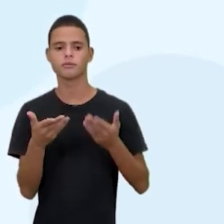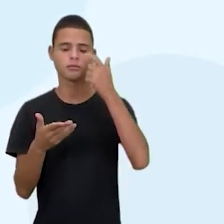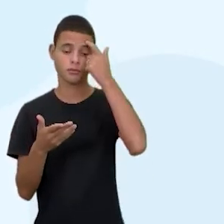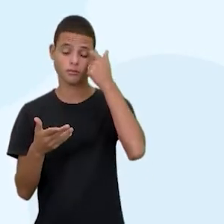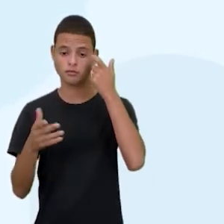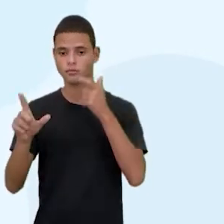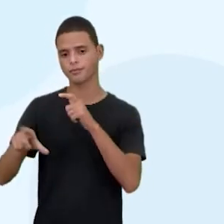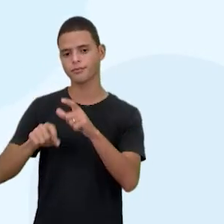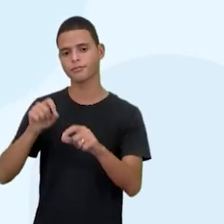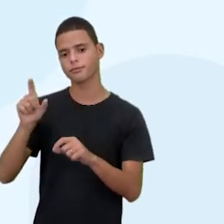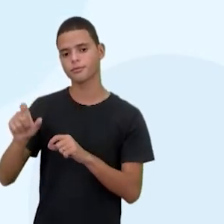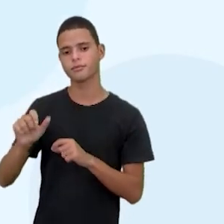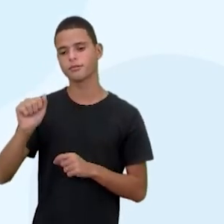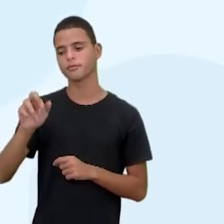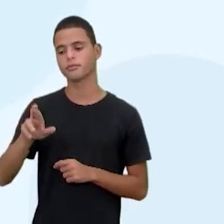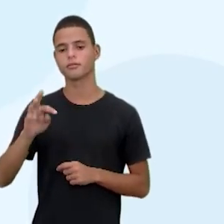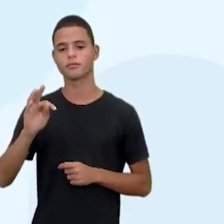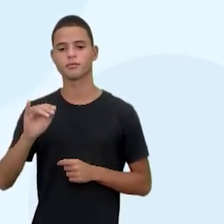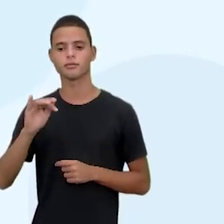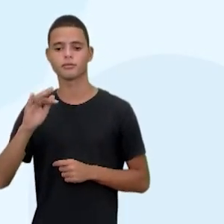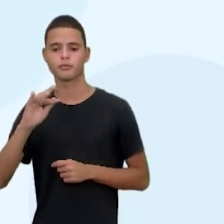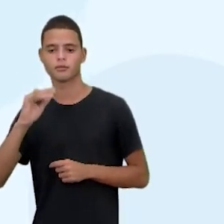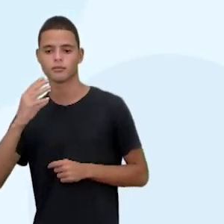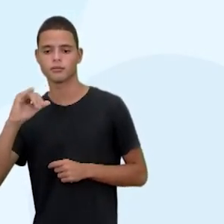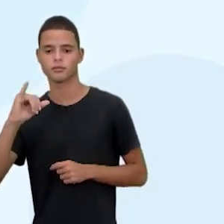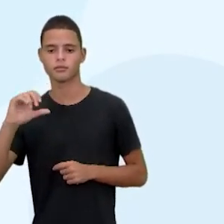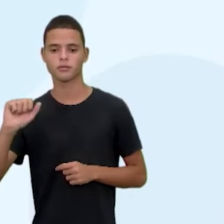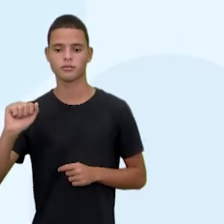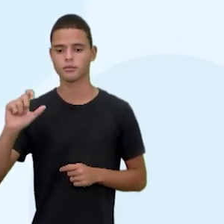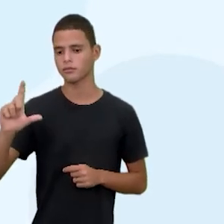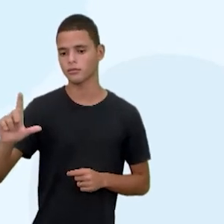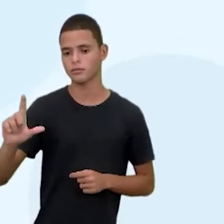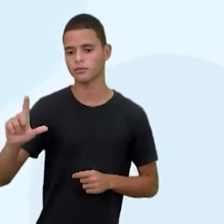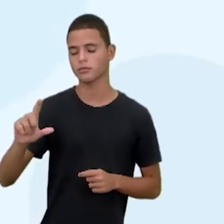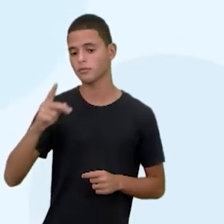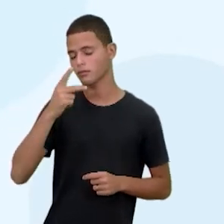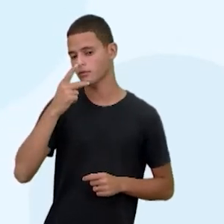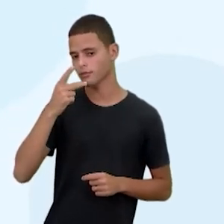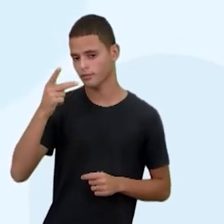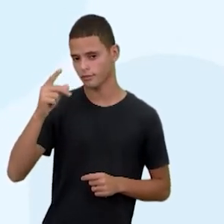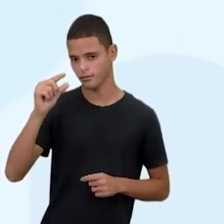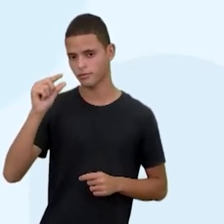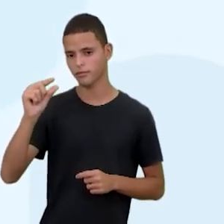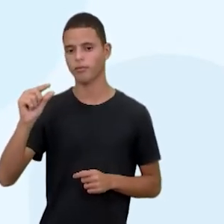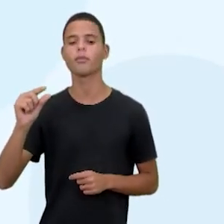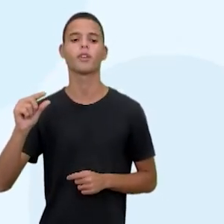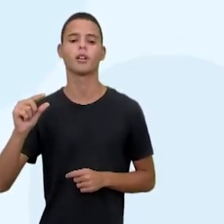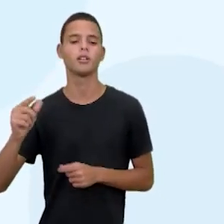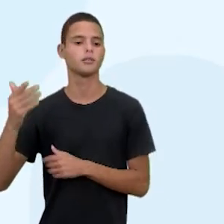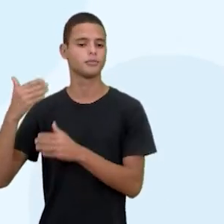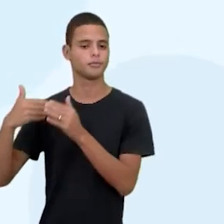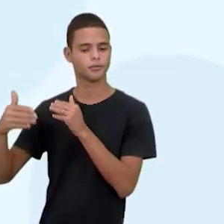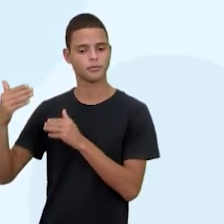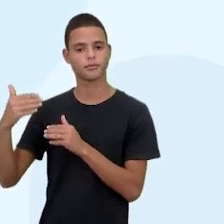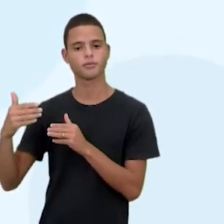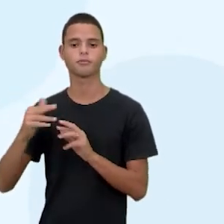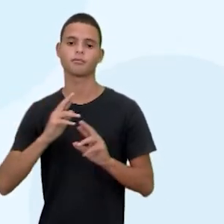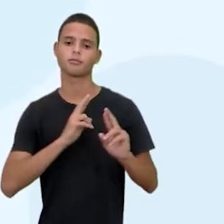uma determinada caça, como que você faz ali para ficar espreitando um animal, né? Então aí a gente tem essas questões também